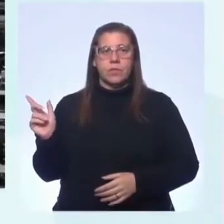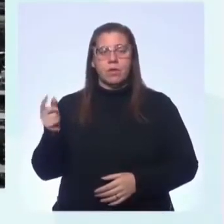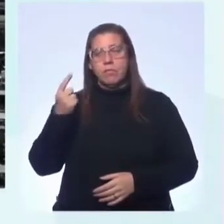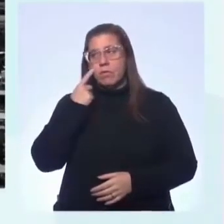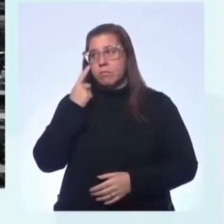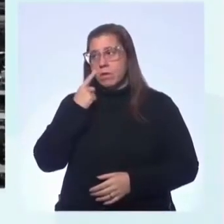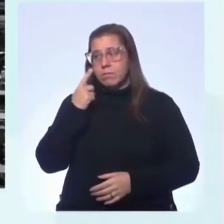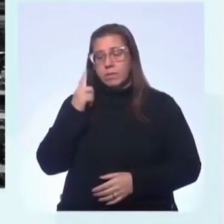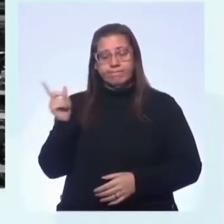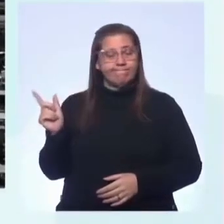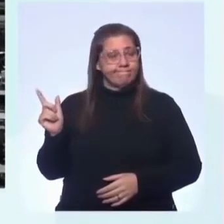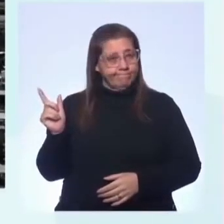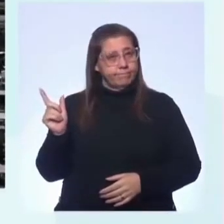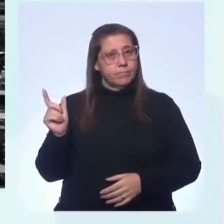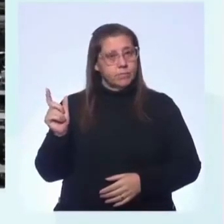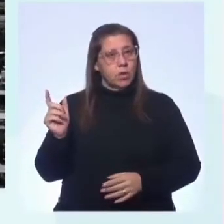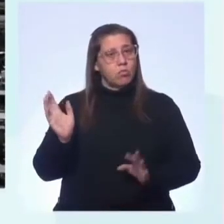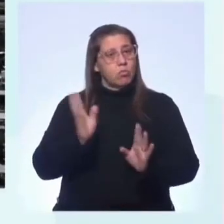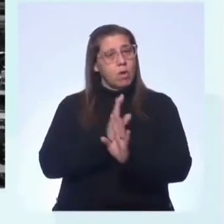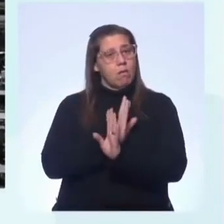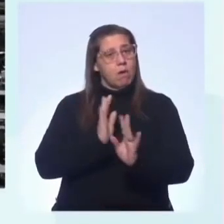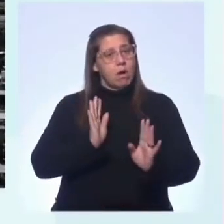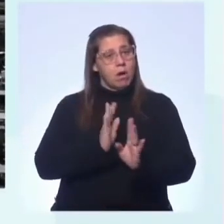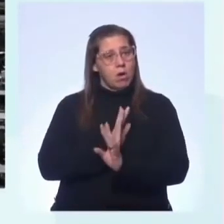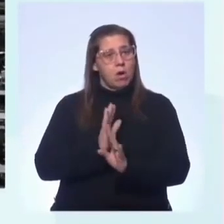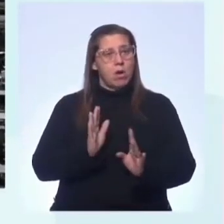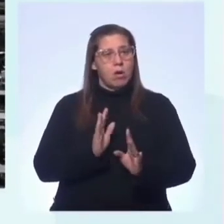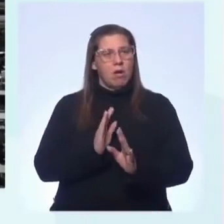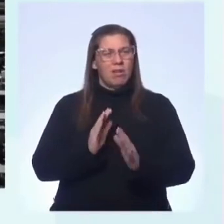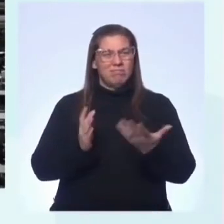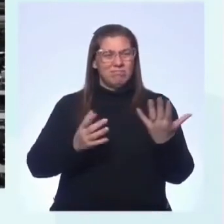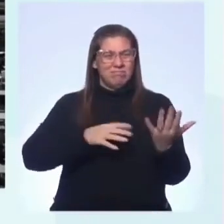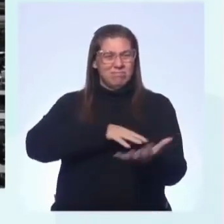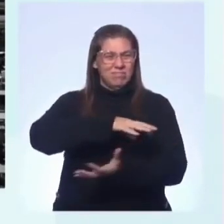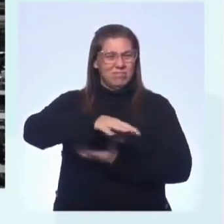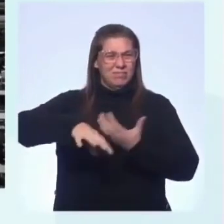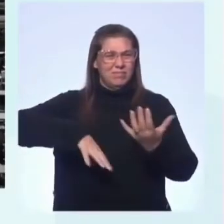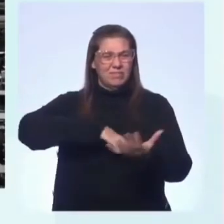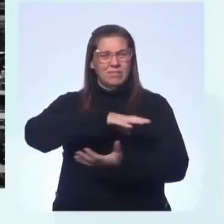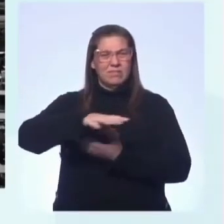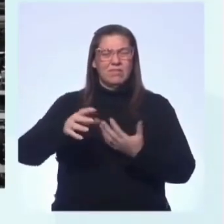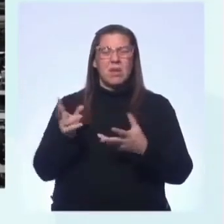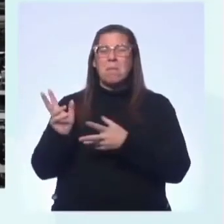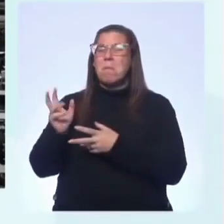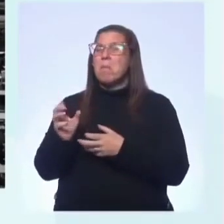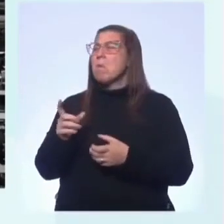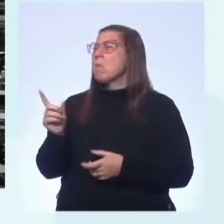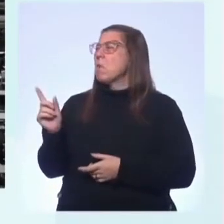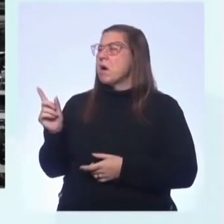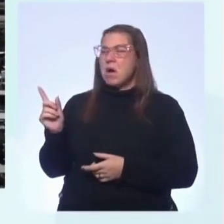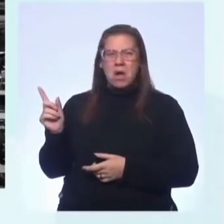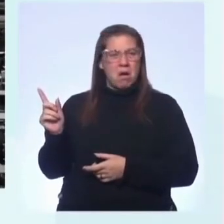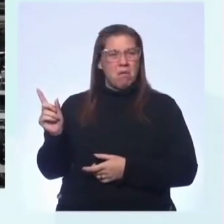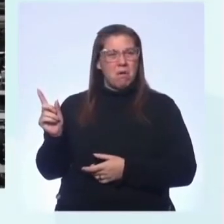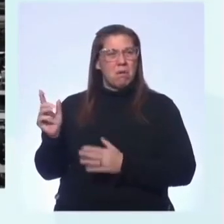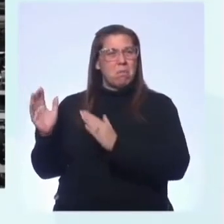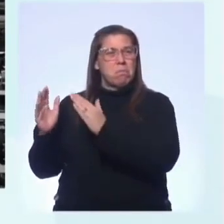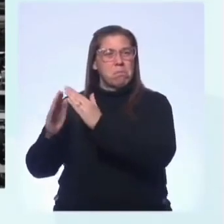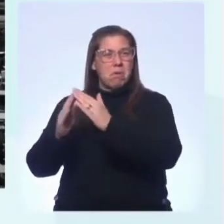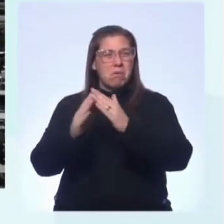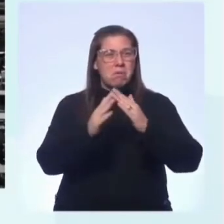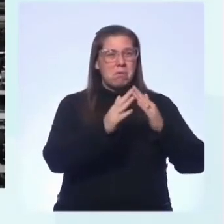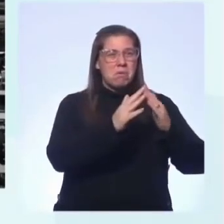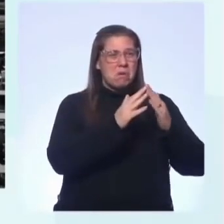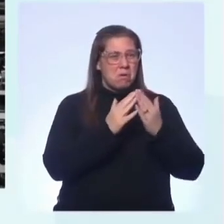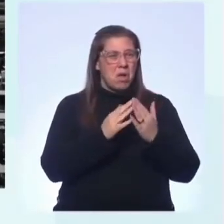outra imagem sobre uma urbanização desordenada, né? Então a gente está vendo aí várias moradias